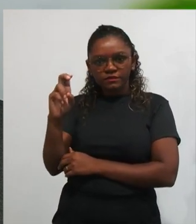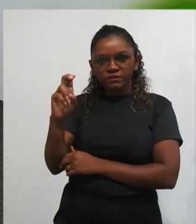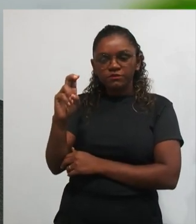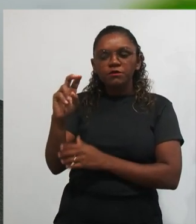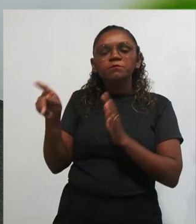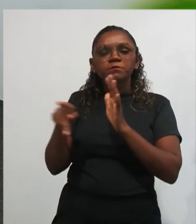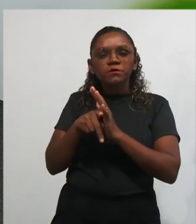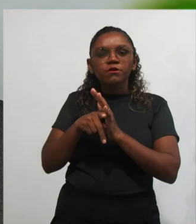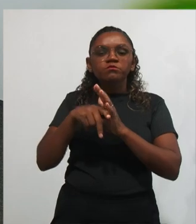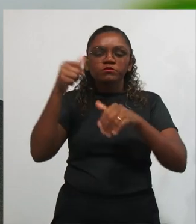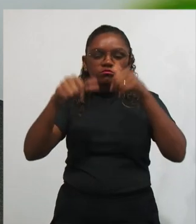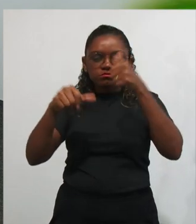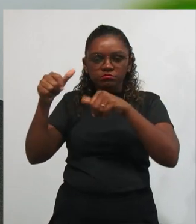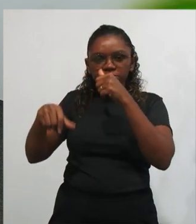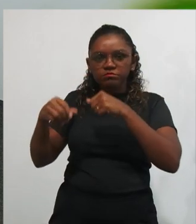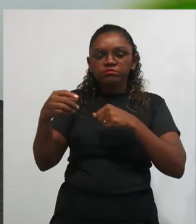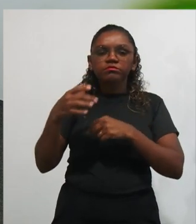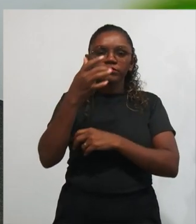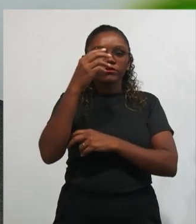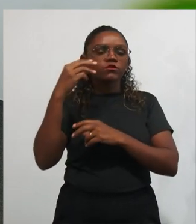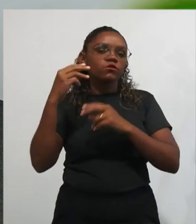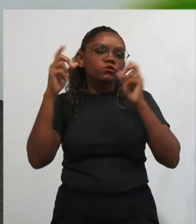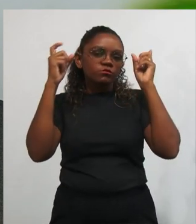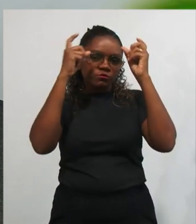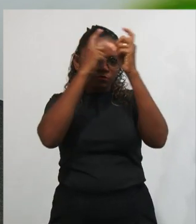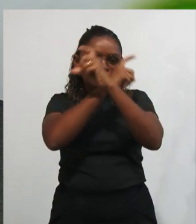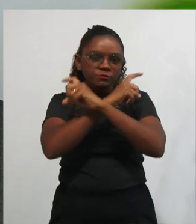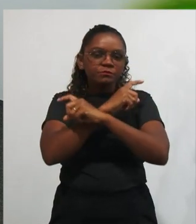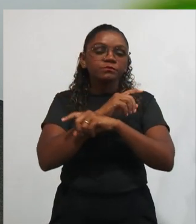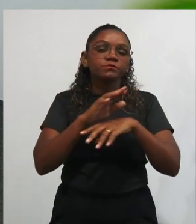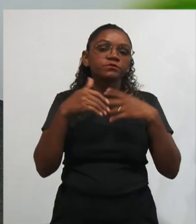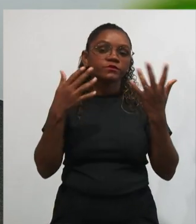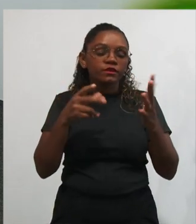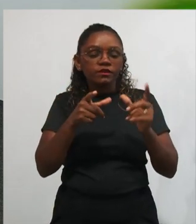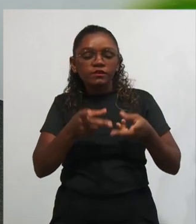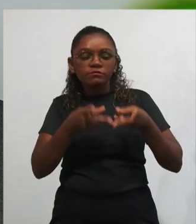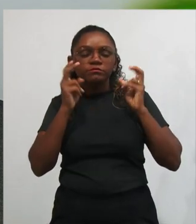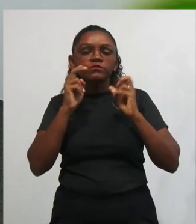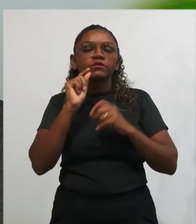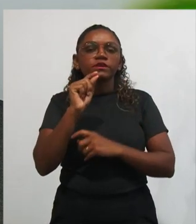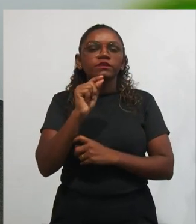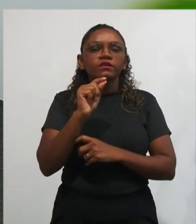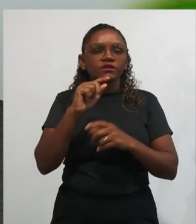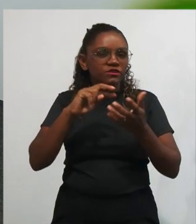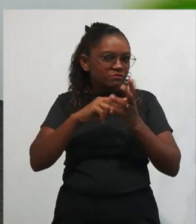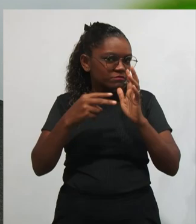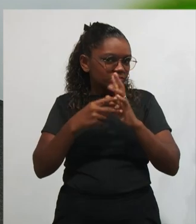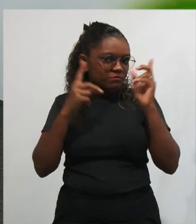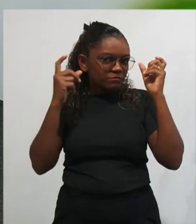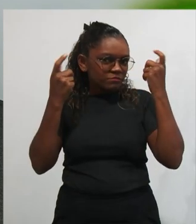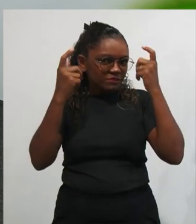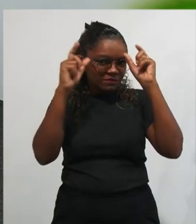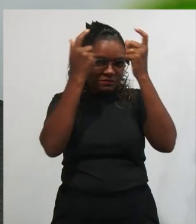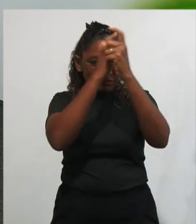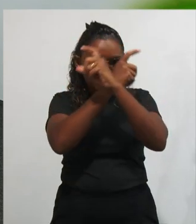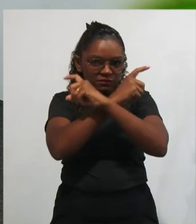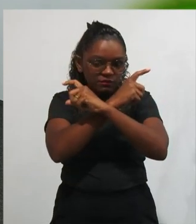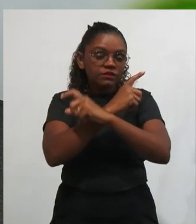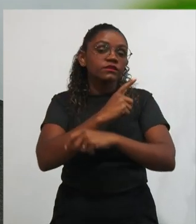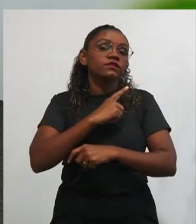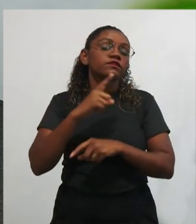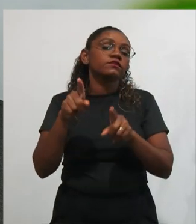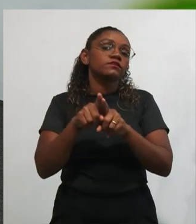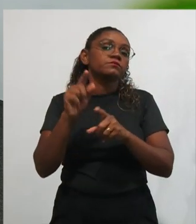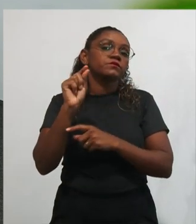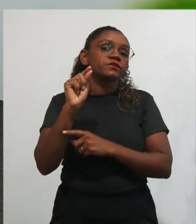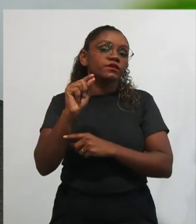ah mentais Ele identificou que muito mais do que um transtorno de aprendizagem ele funciona na verdade como